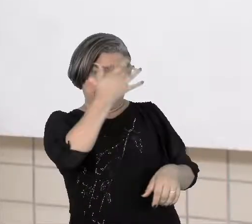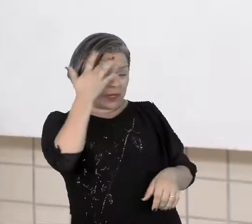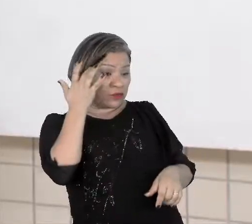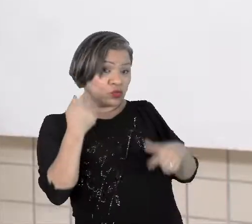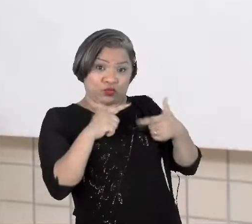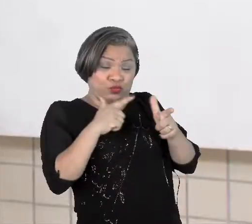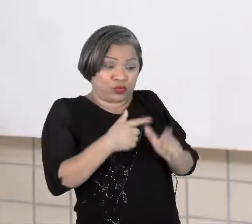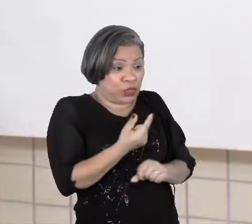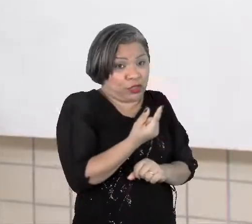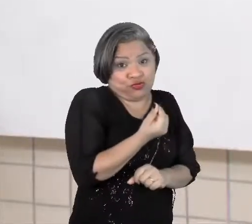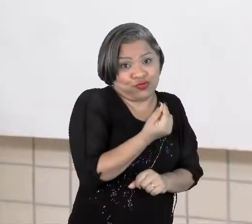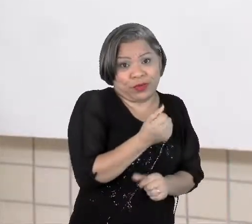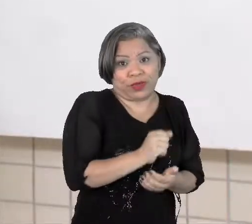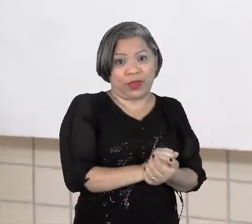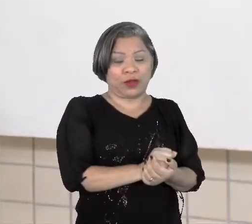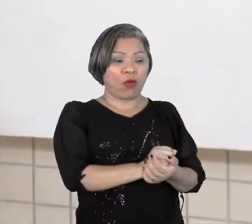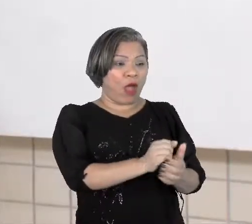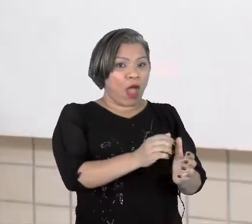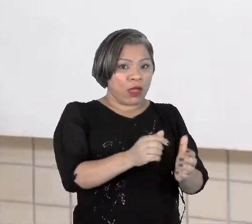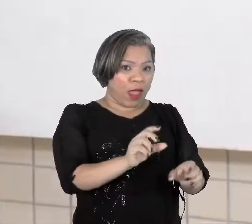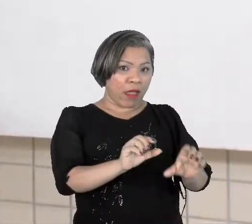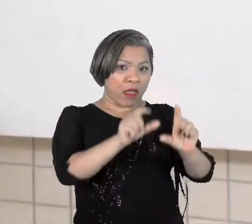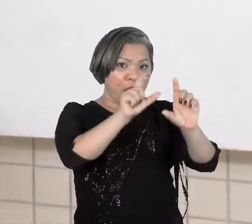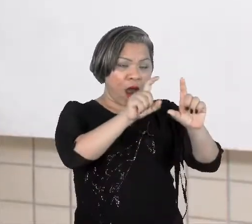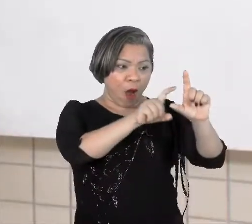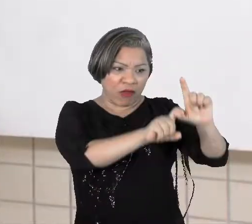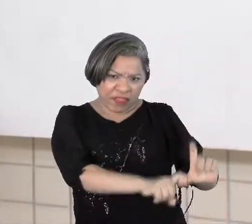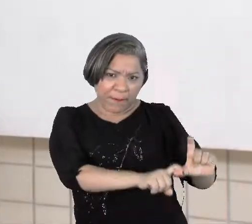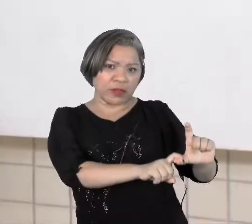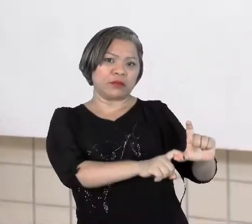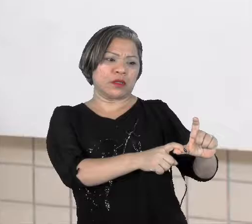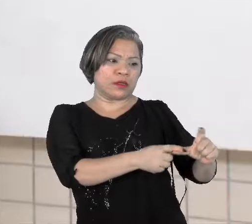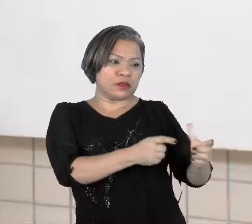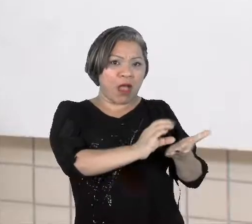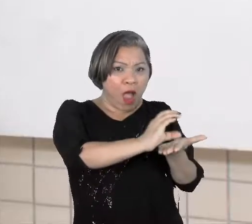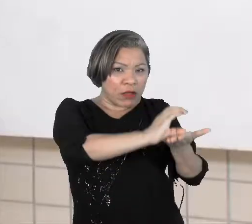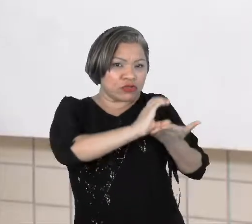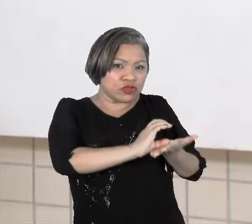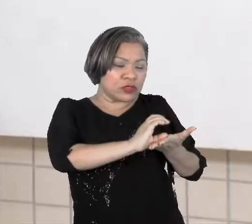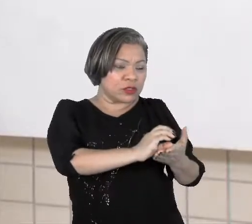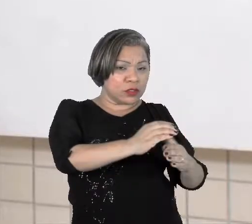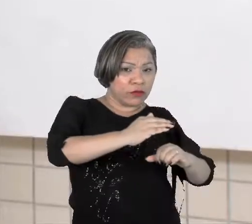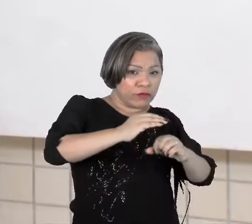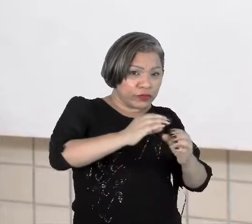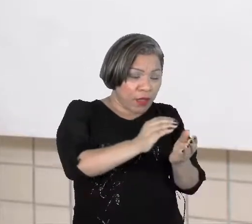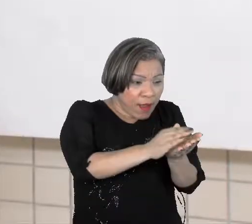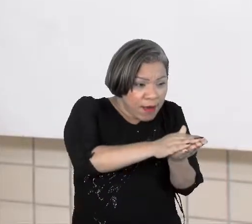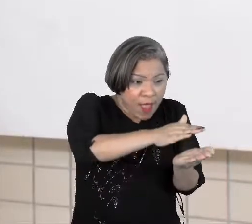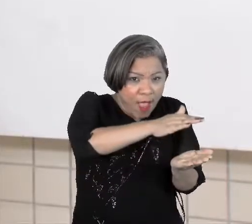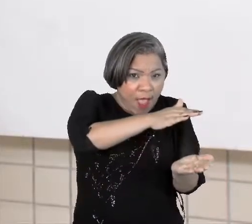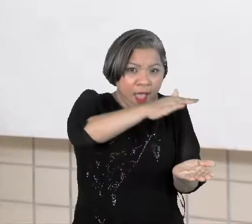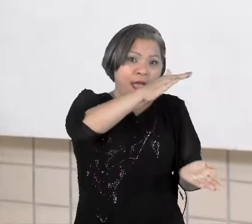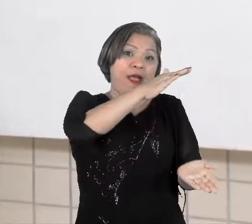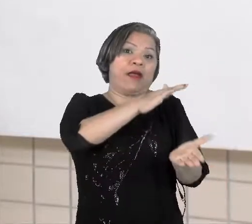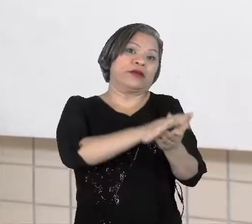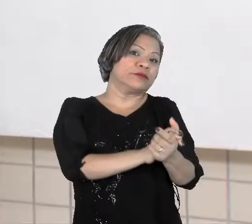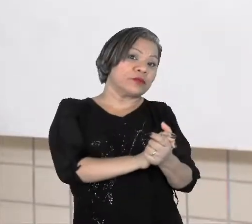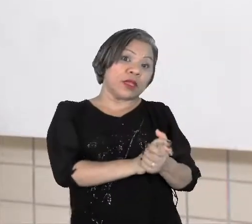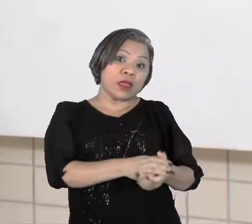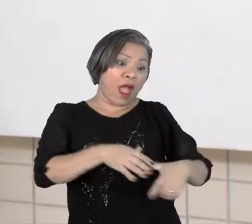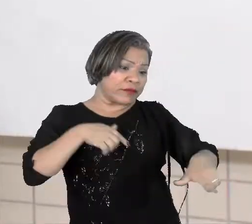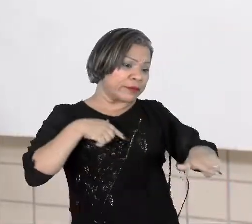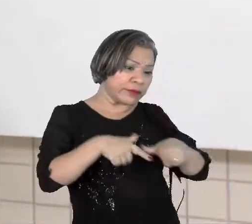de neve, fazendo com que ele não consiga quitar aquela dívida e o seu trabalho se torne um trabalho, de certa forma,